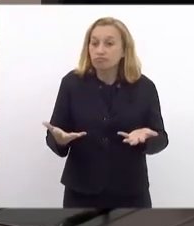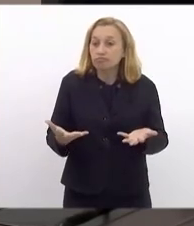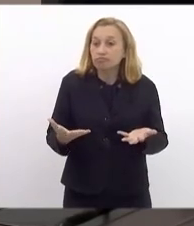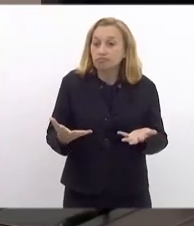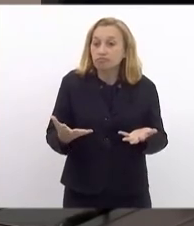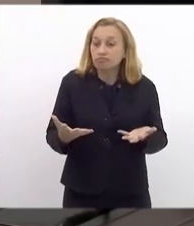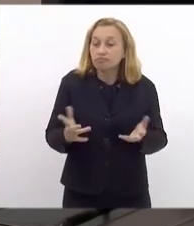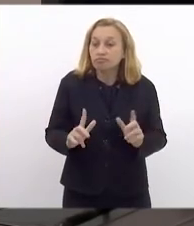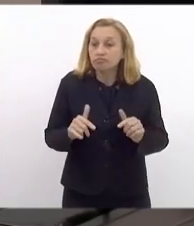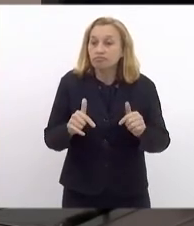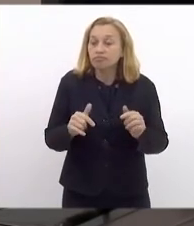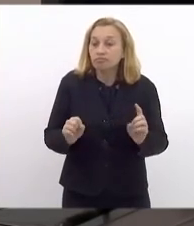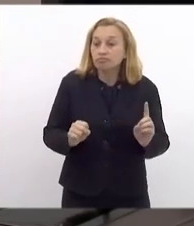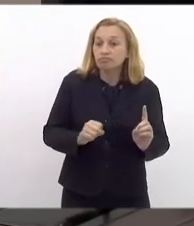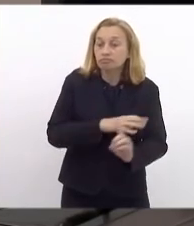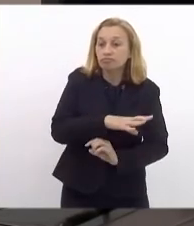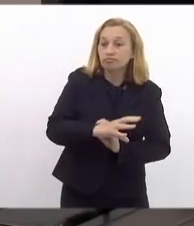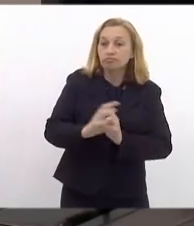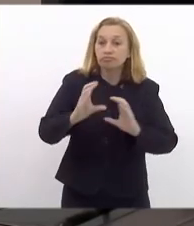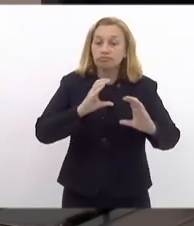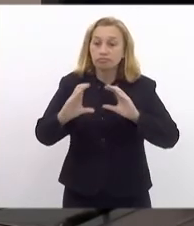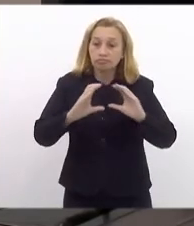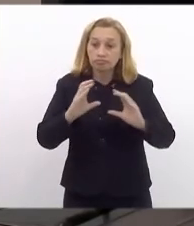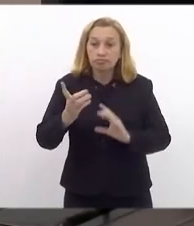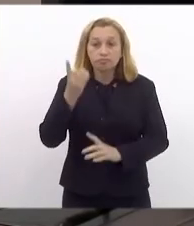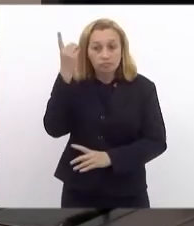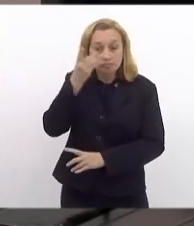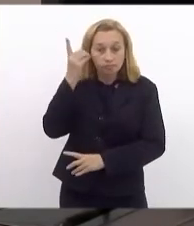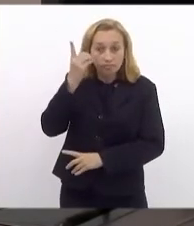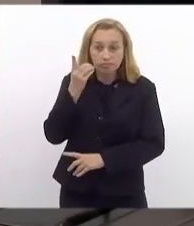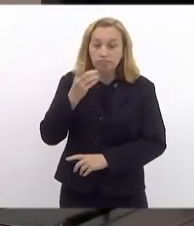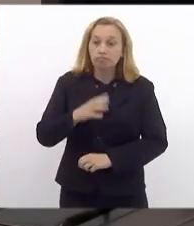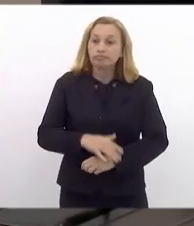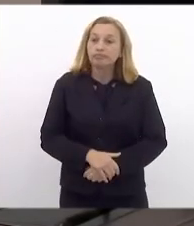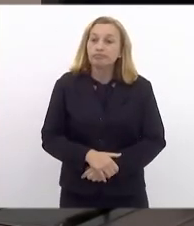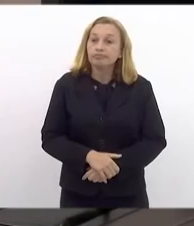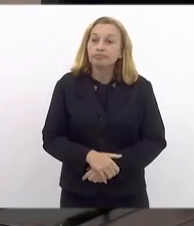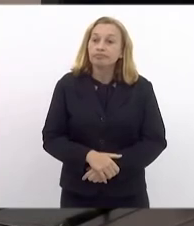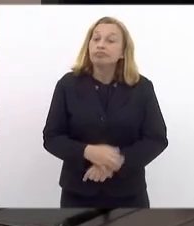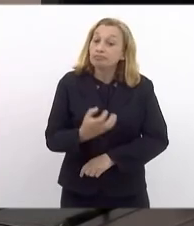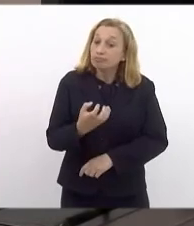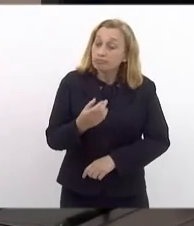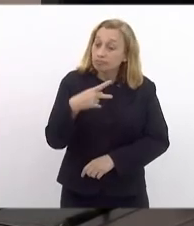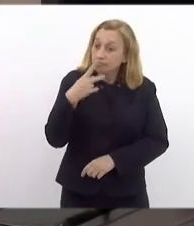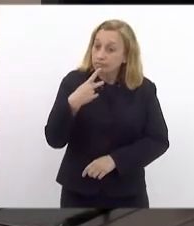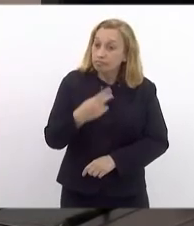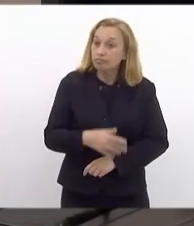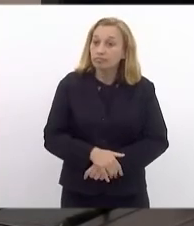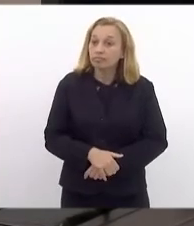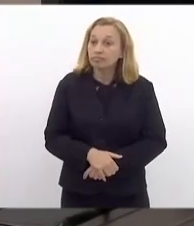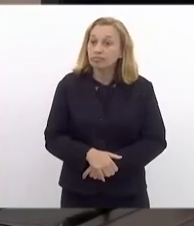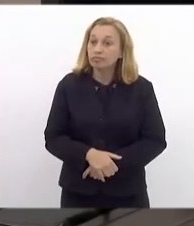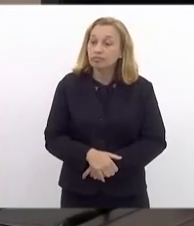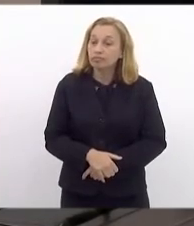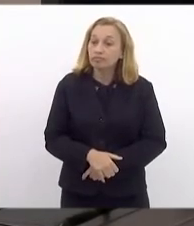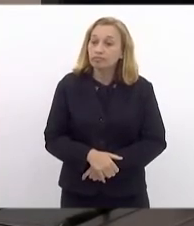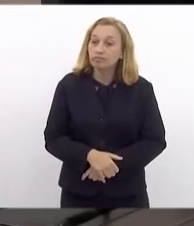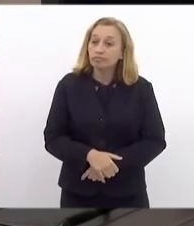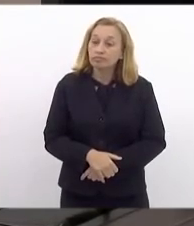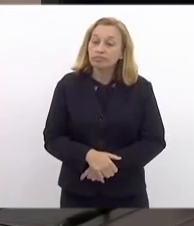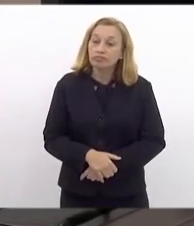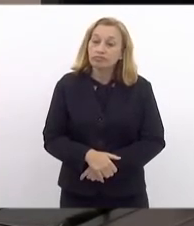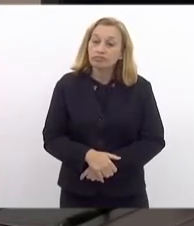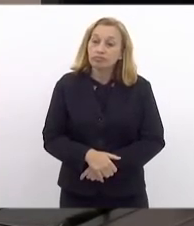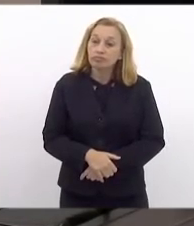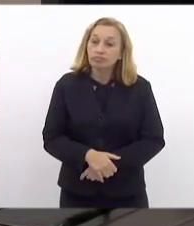forma da sociedade se comunicar com o Parlamento é dito isso eu quero dizer assim que eu que eu subscrevo